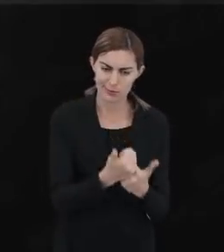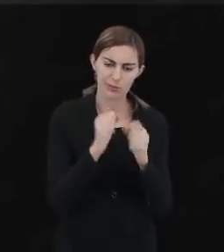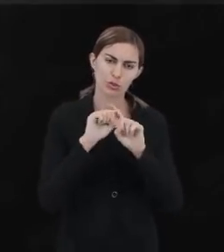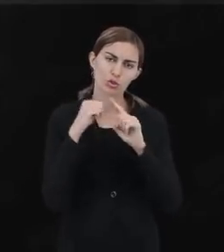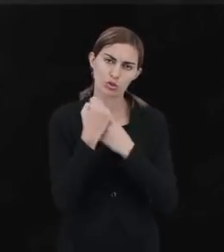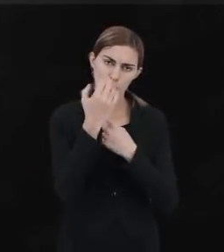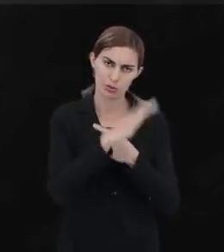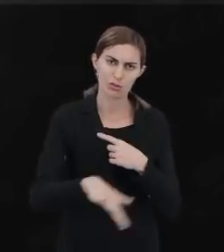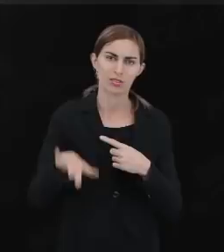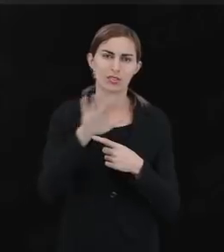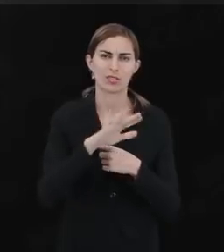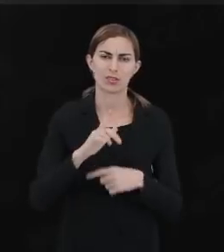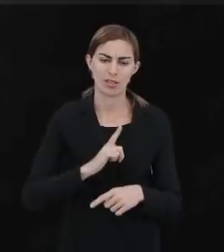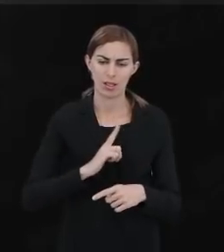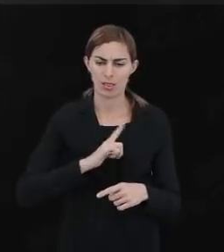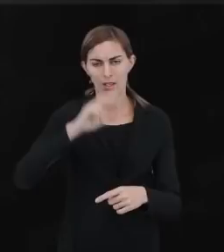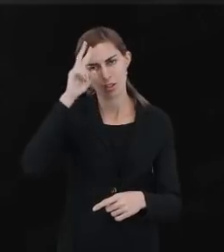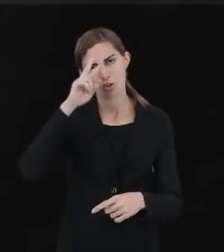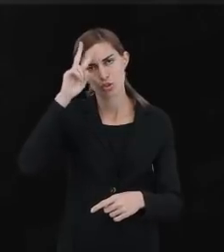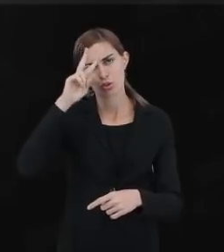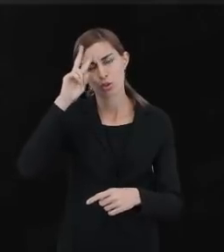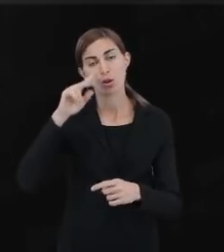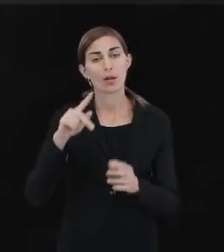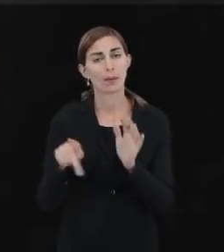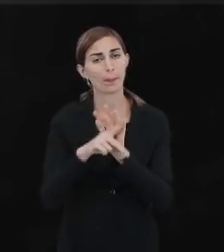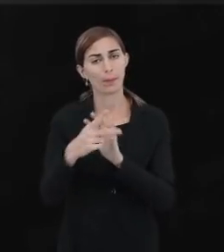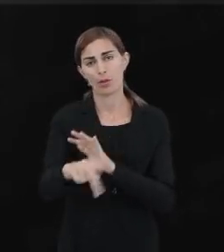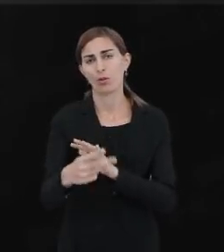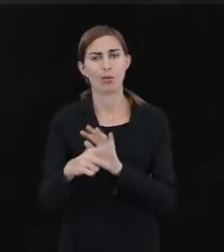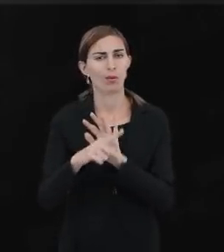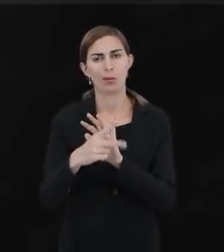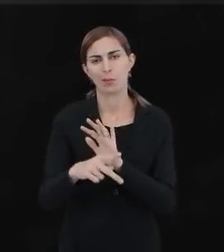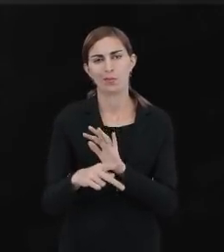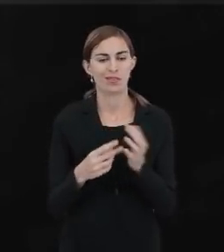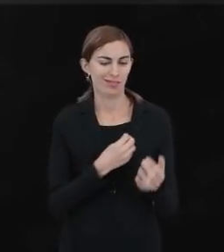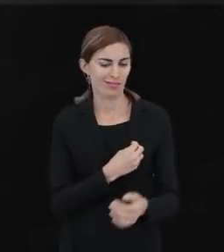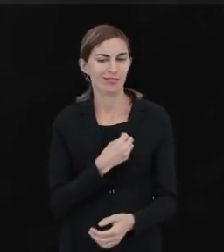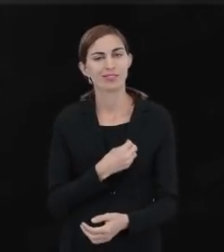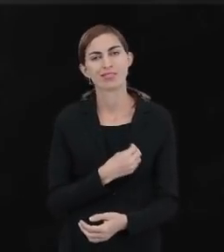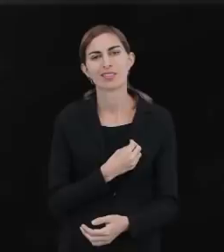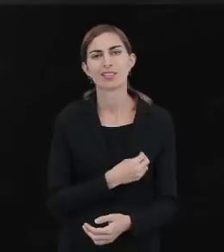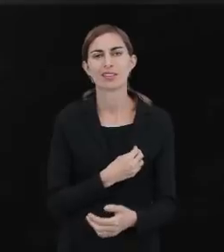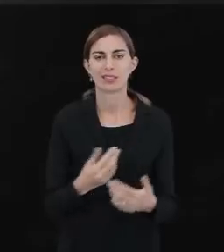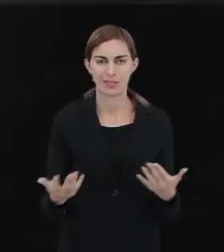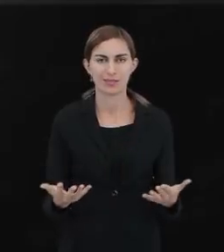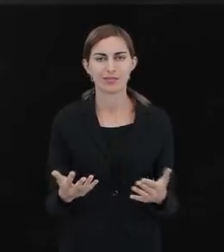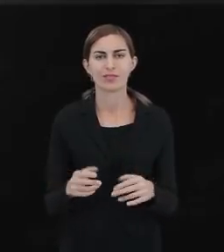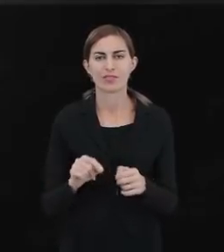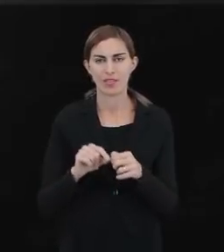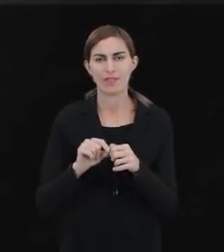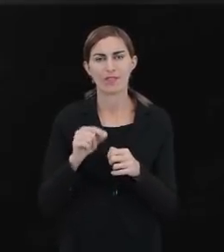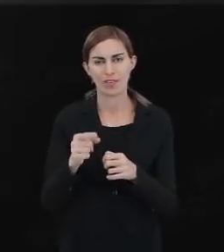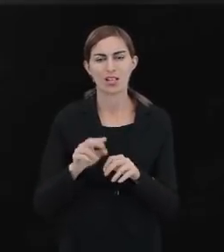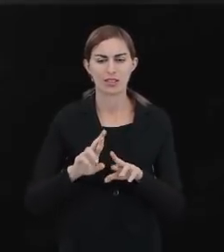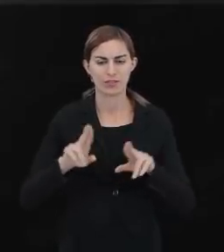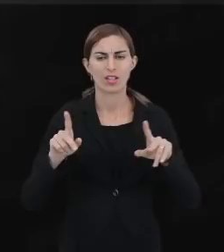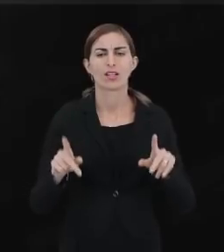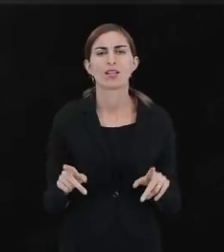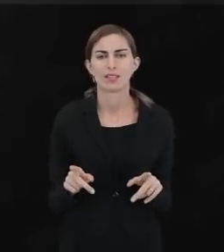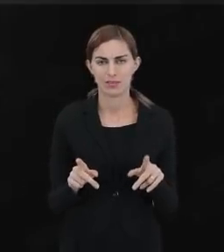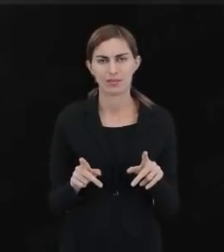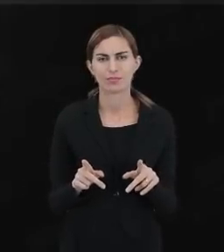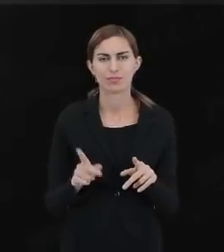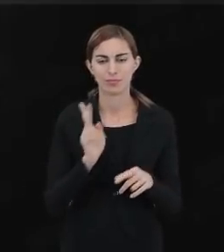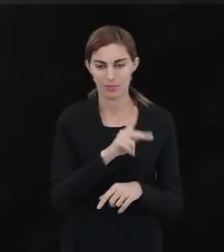tem uma história própria tem a sua própria vida e isso é que faz a diferença como a